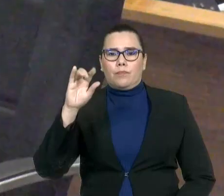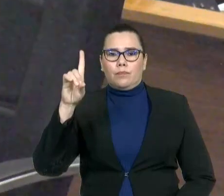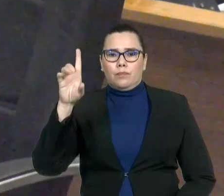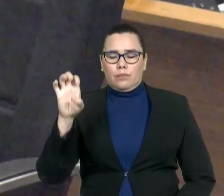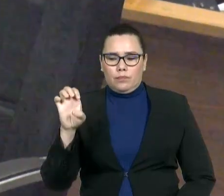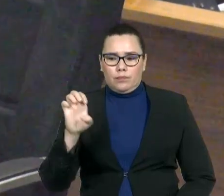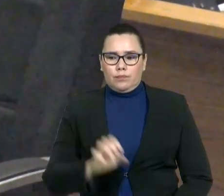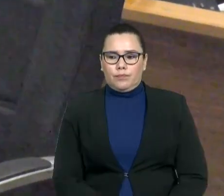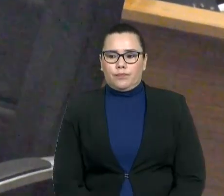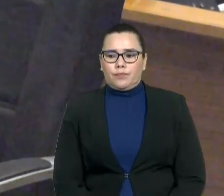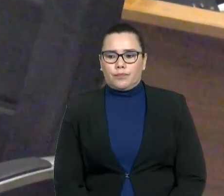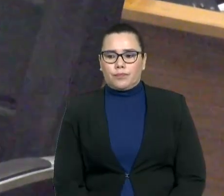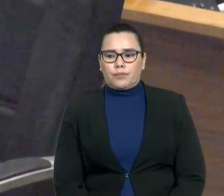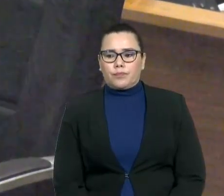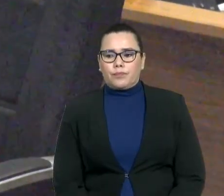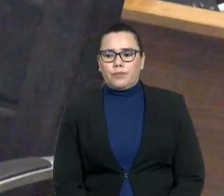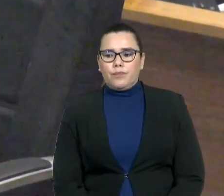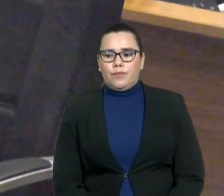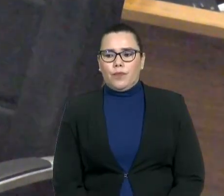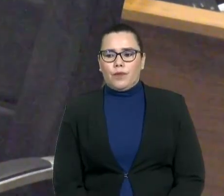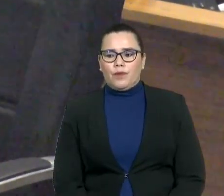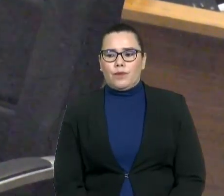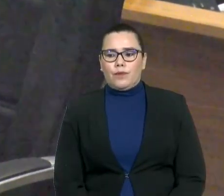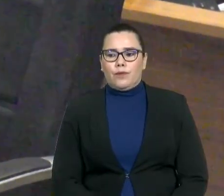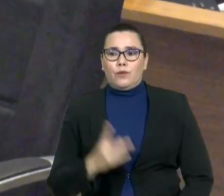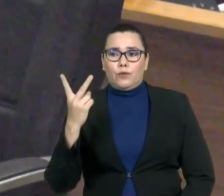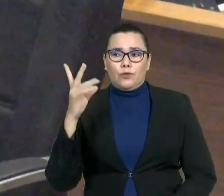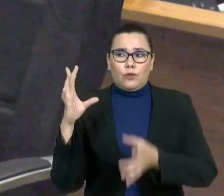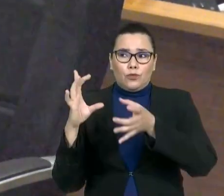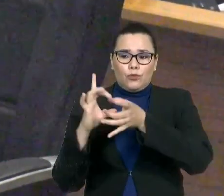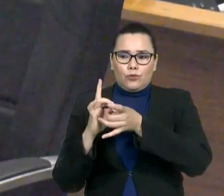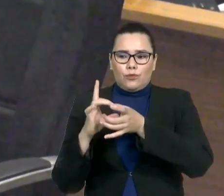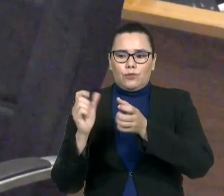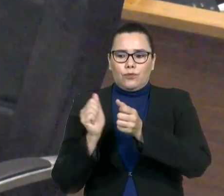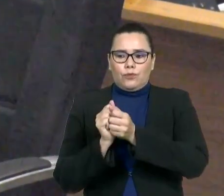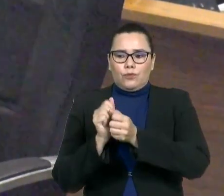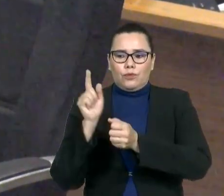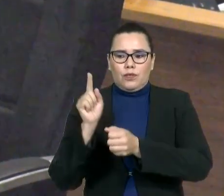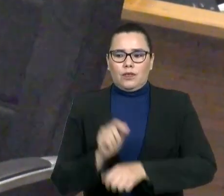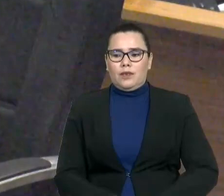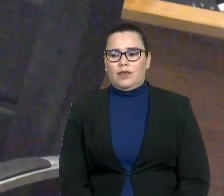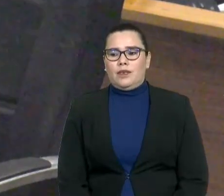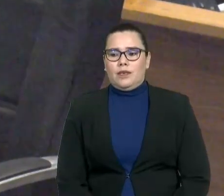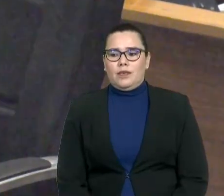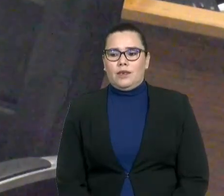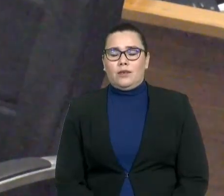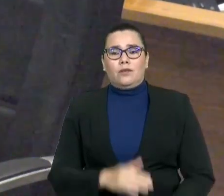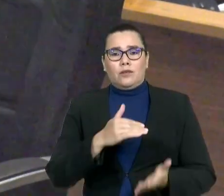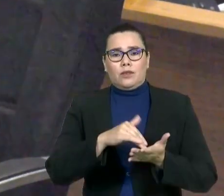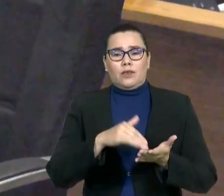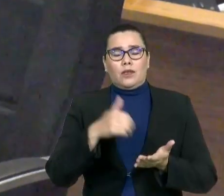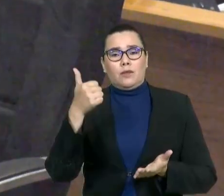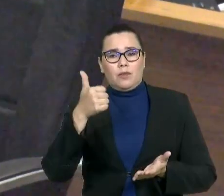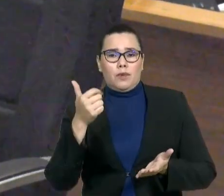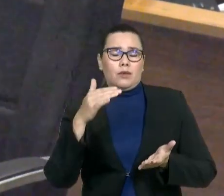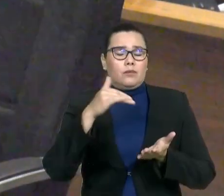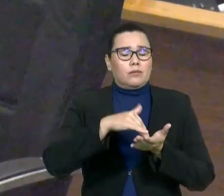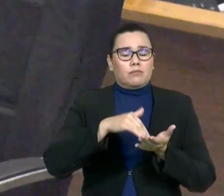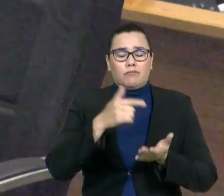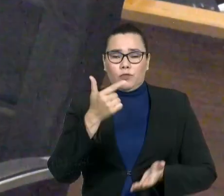Que hoje estão juntos ali, ó, os dois de ontem estão juntinhos ali, ó. Secretário, primeiro secretário e segundo